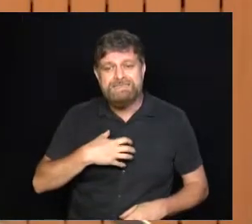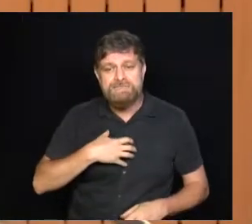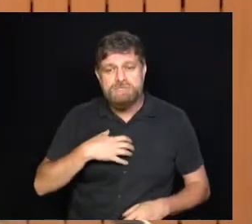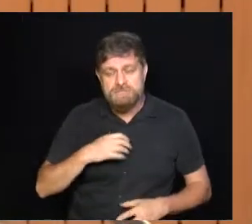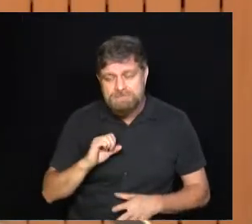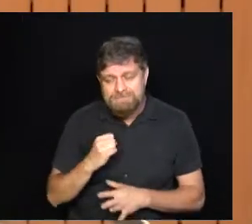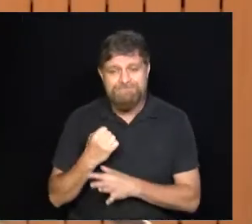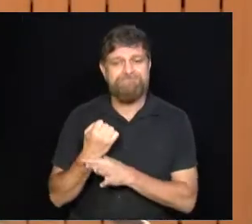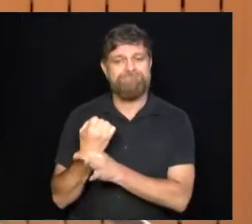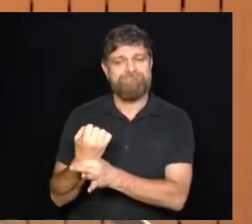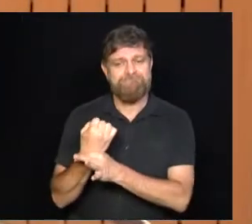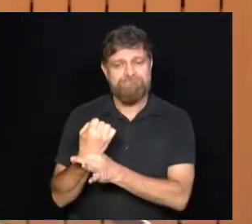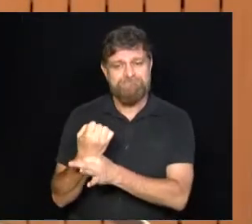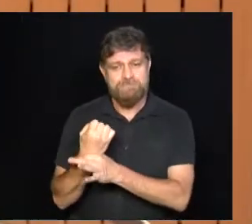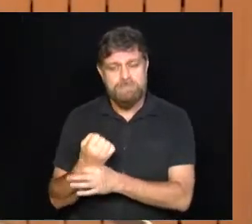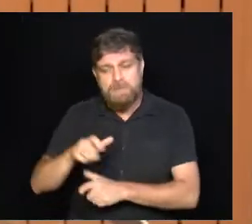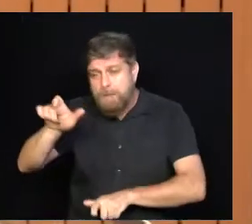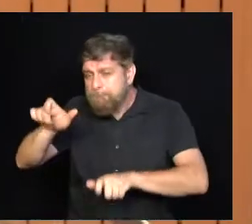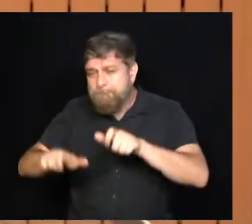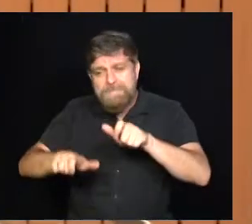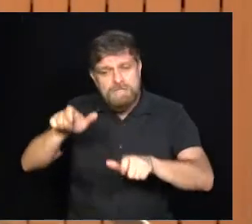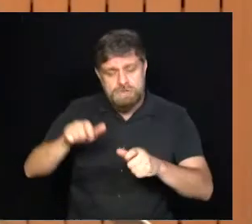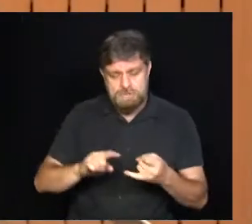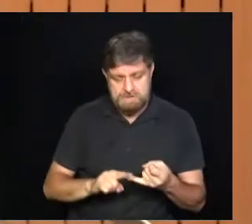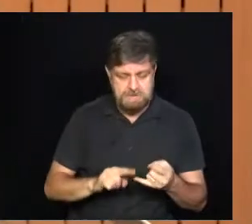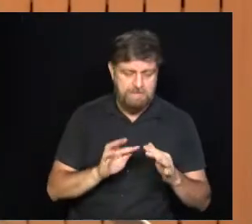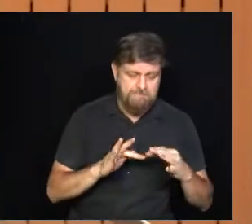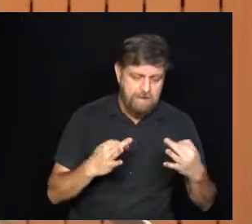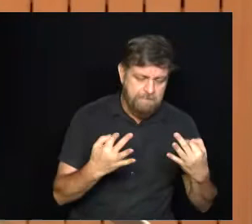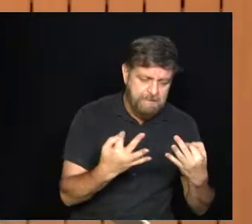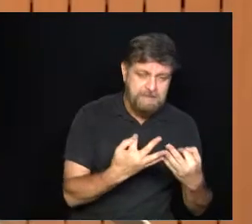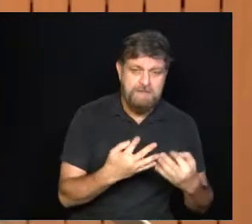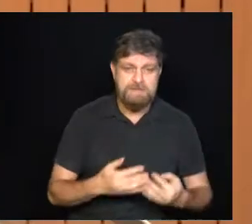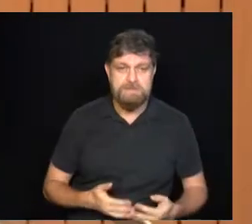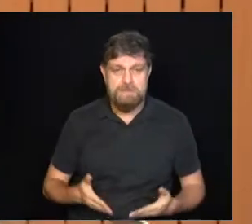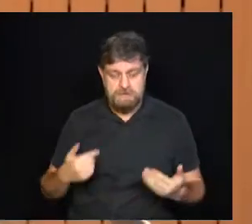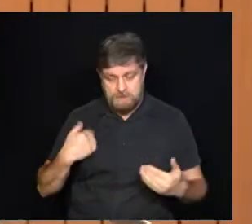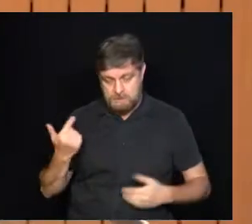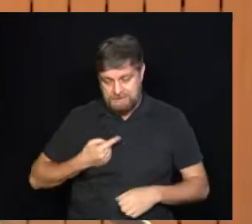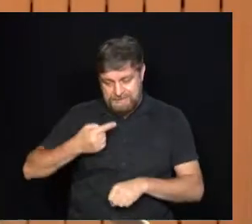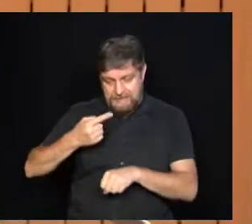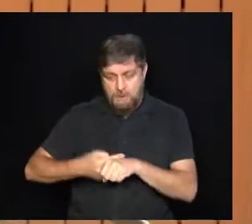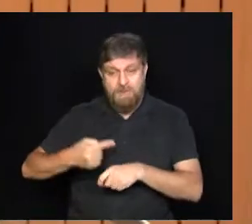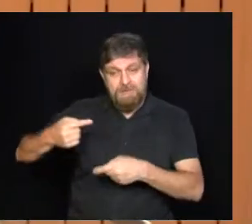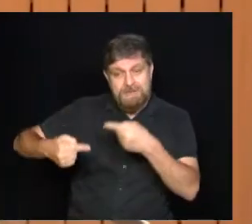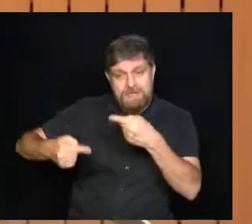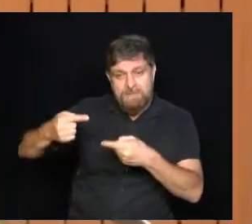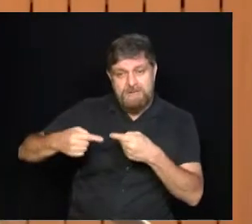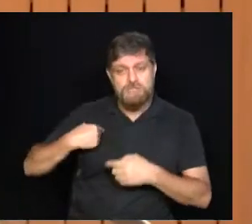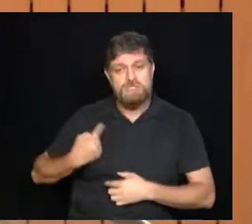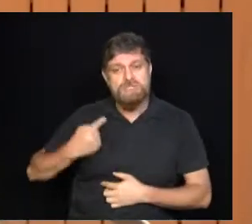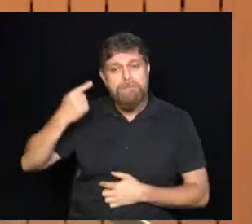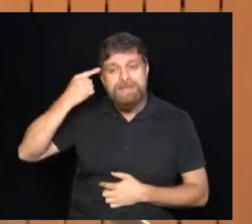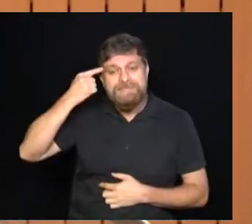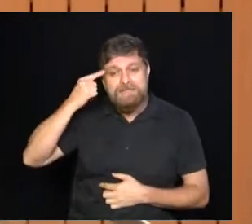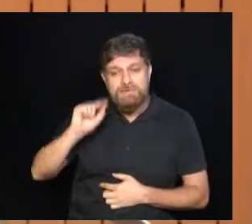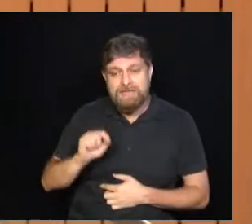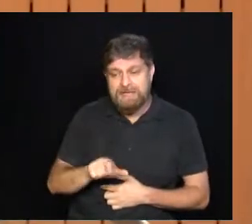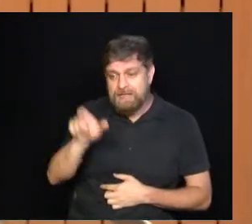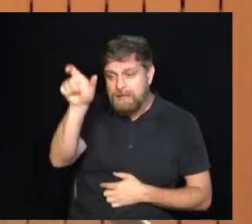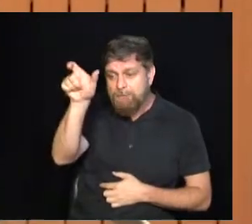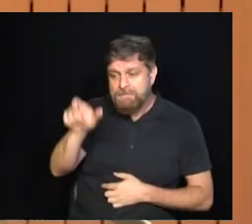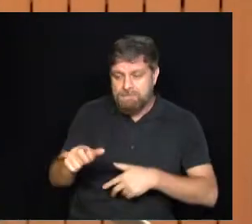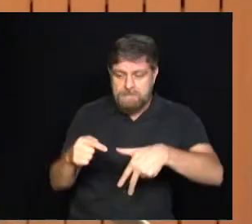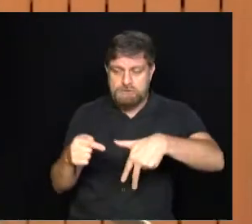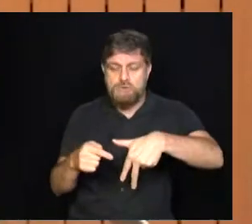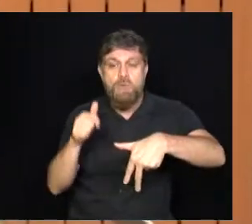pessoas, para indivíduos, para famílias e, nesse caso, nesse momento do debate, para mulheres. Então, como a